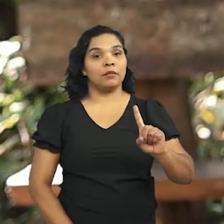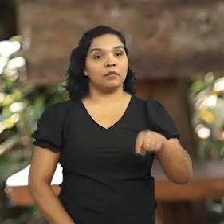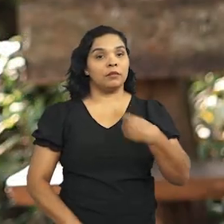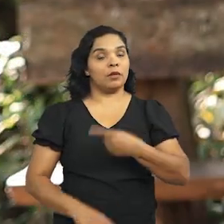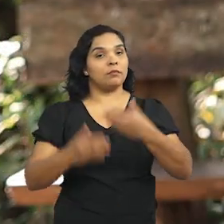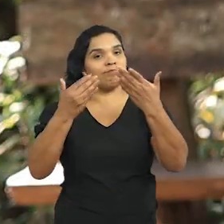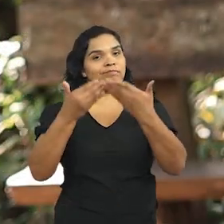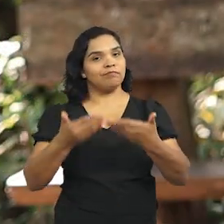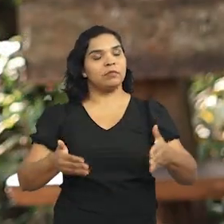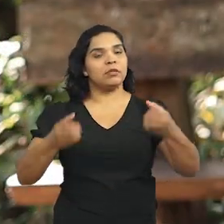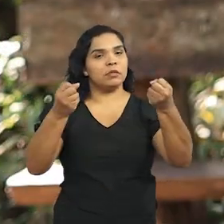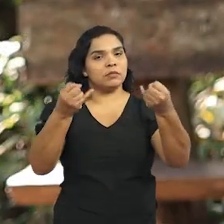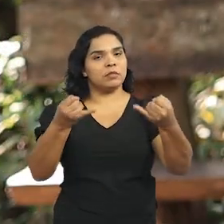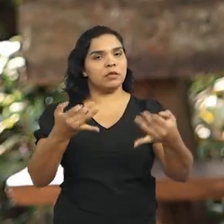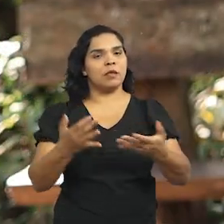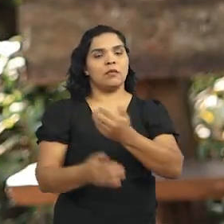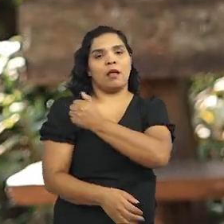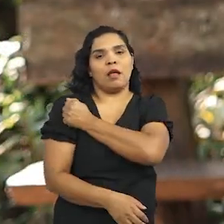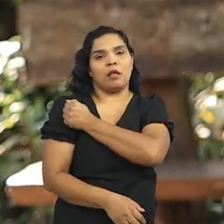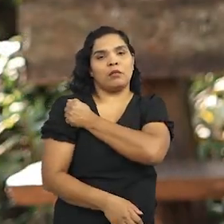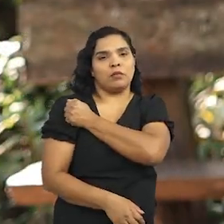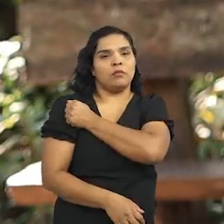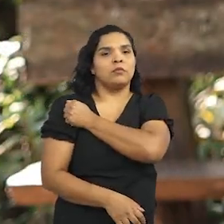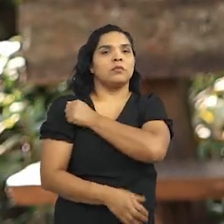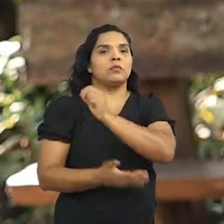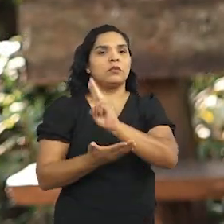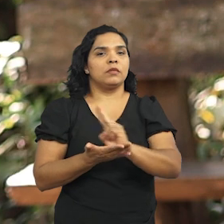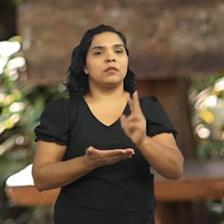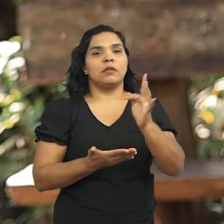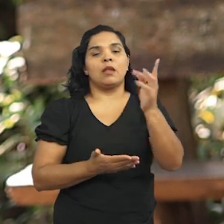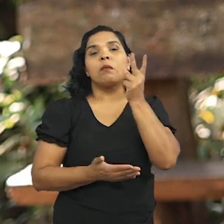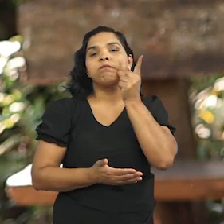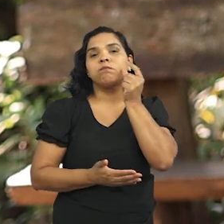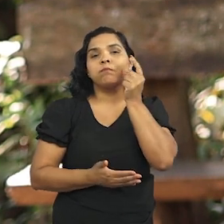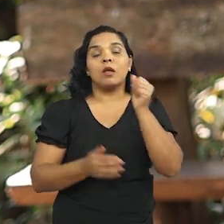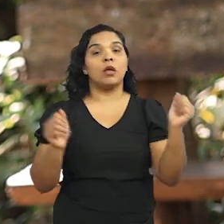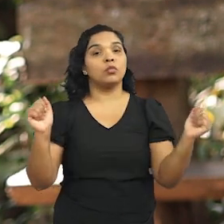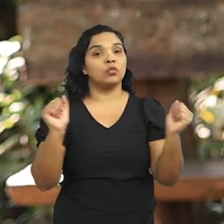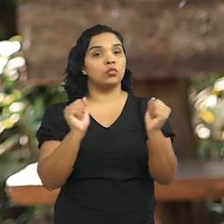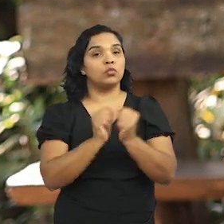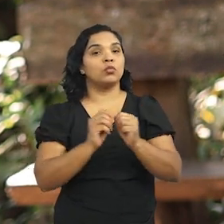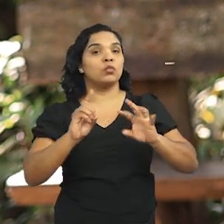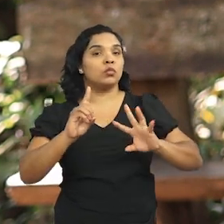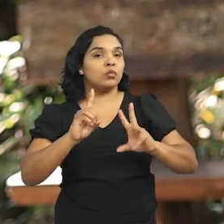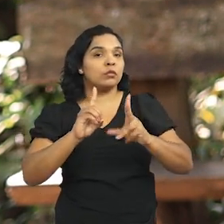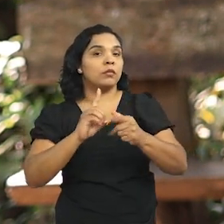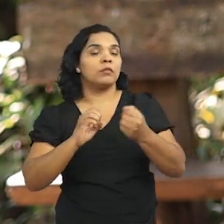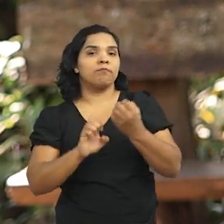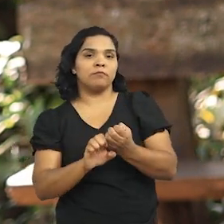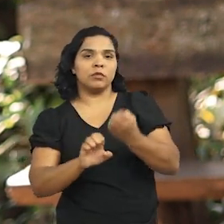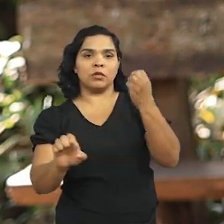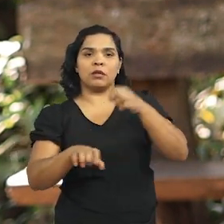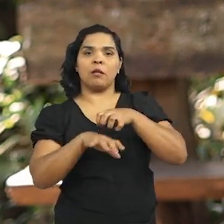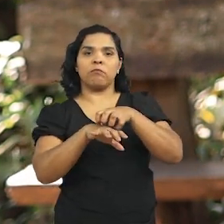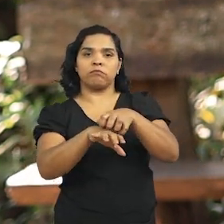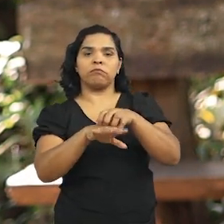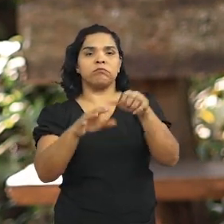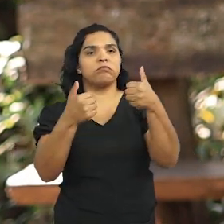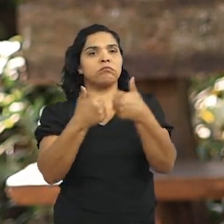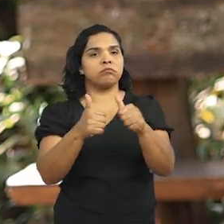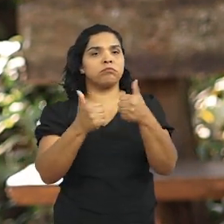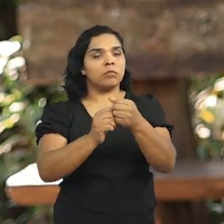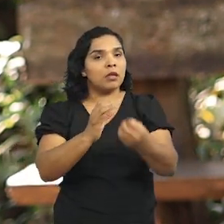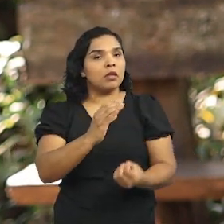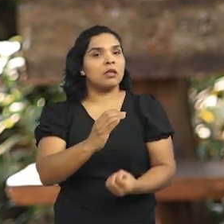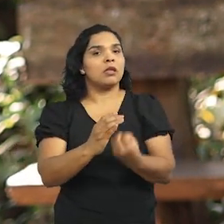Nós abrimos o programa de hoje falando sobre estudantes da Universidade Federal do Ceará que, juntamente com o Departamento de Engenharia e